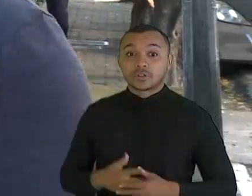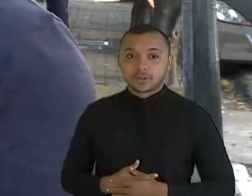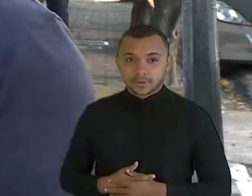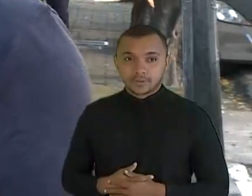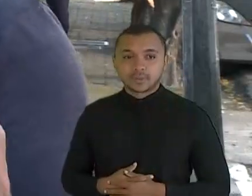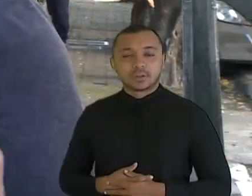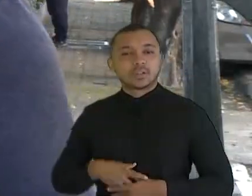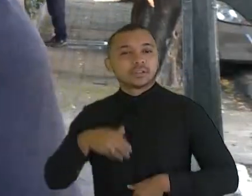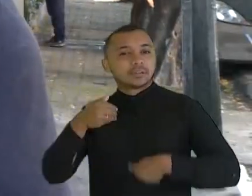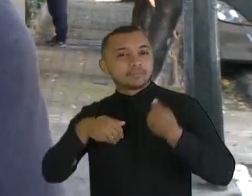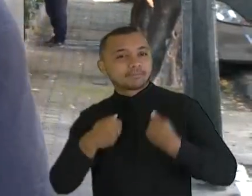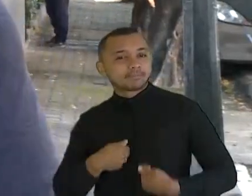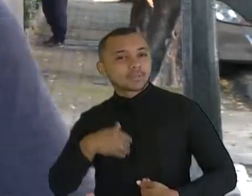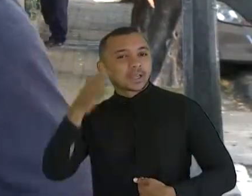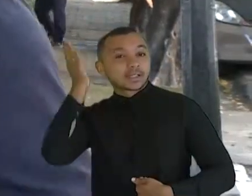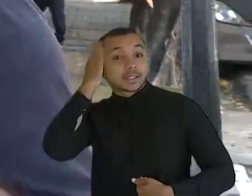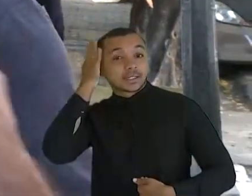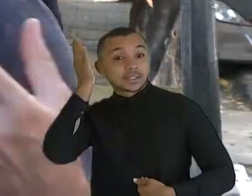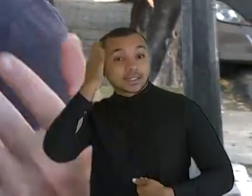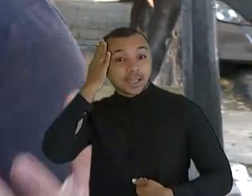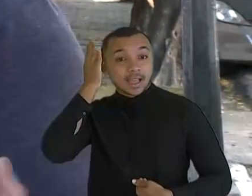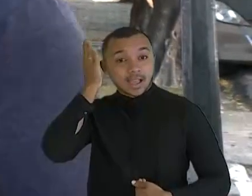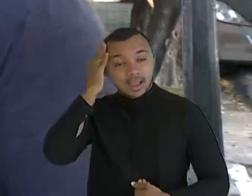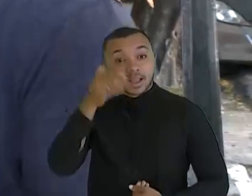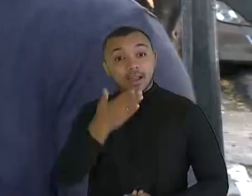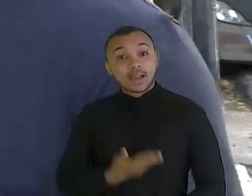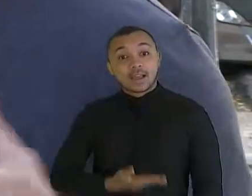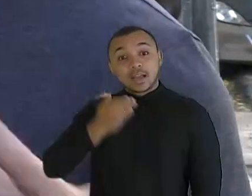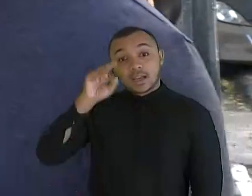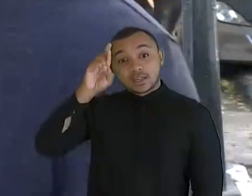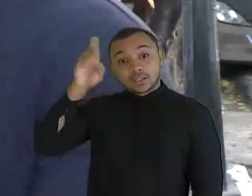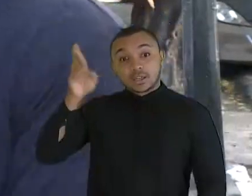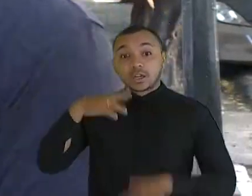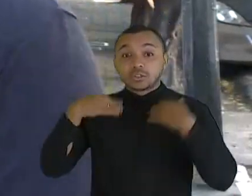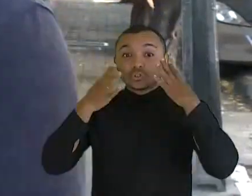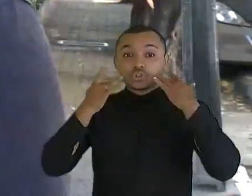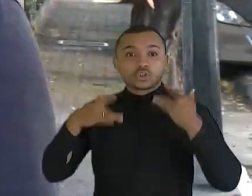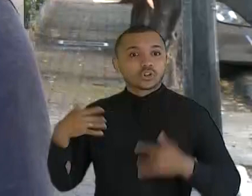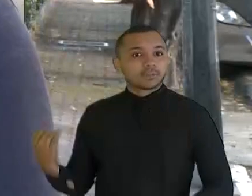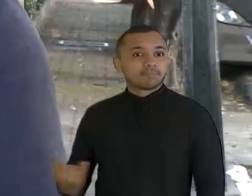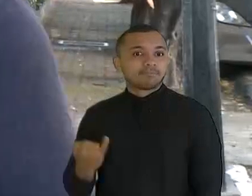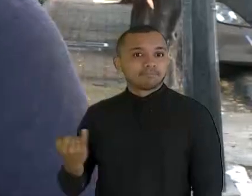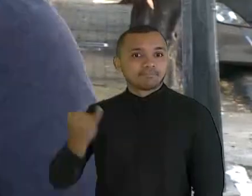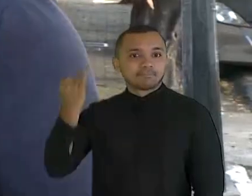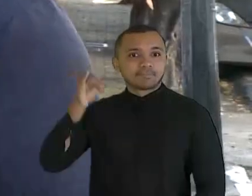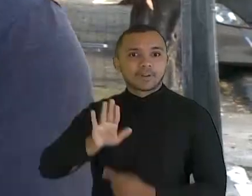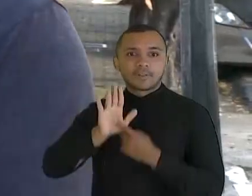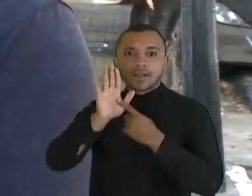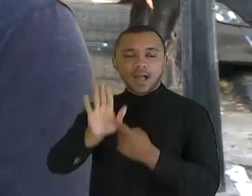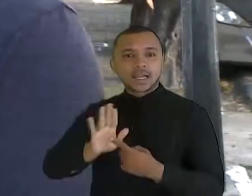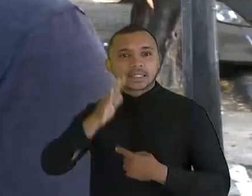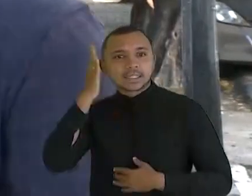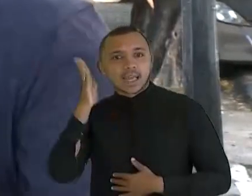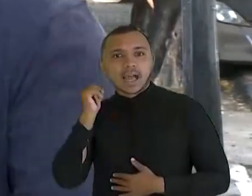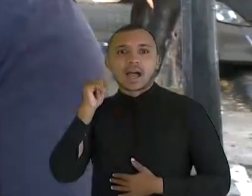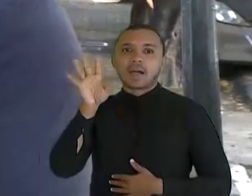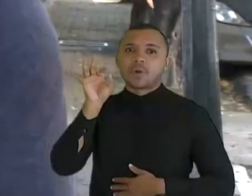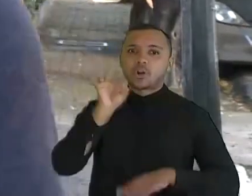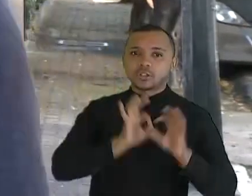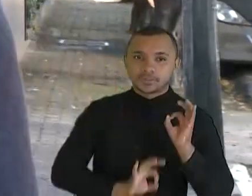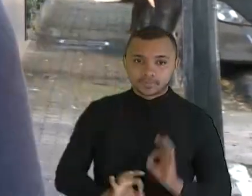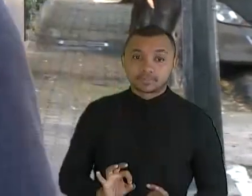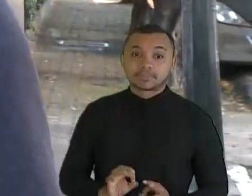muito vaidoso, se intitula um diretor de teatro renomado, né, e com muita vaidade. E aí ele é convidado